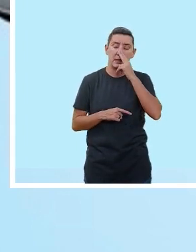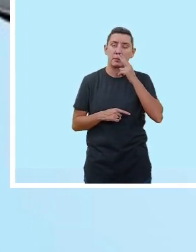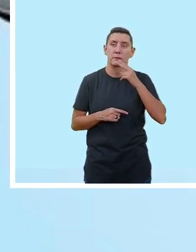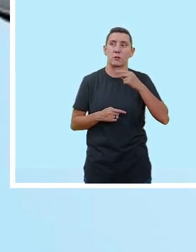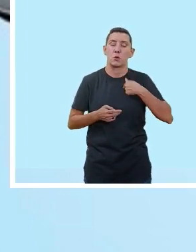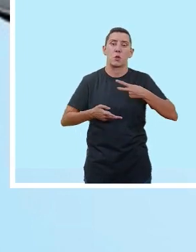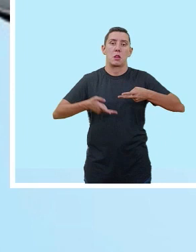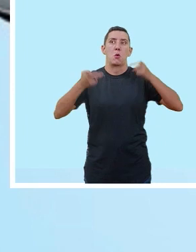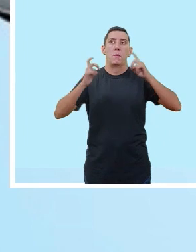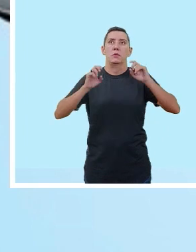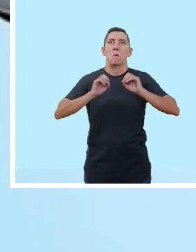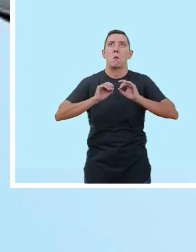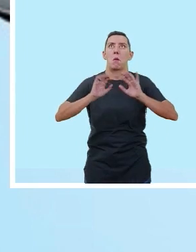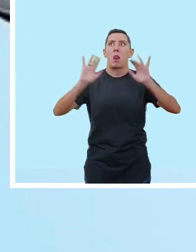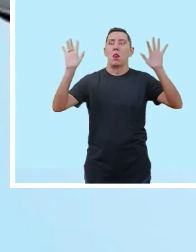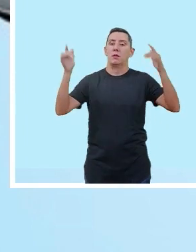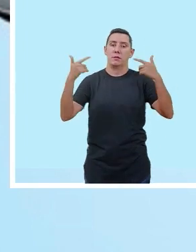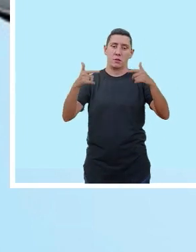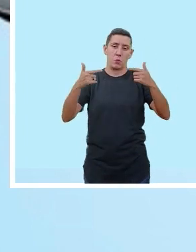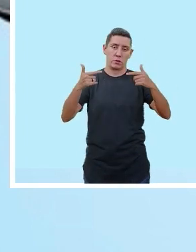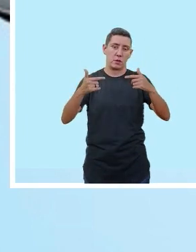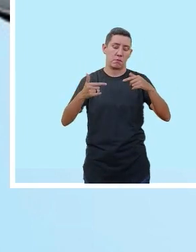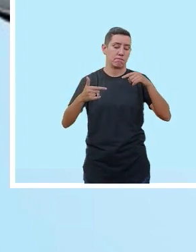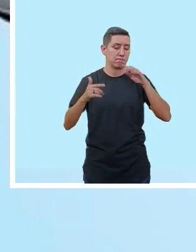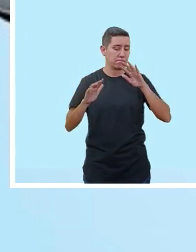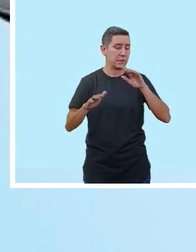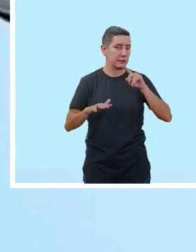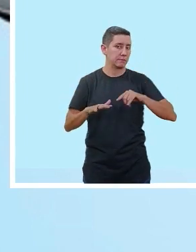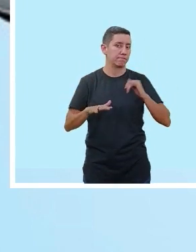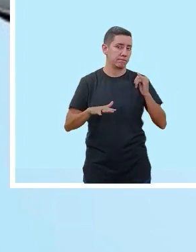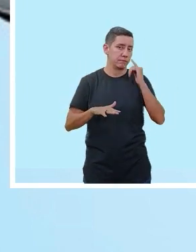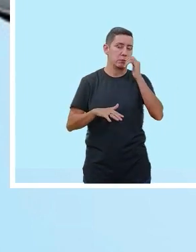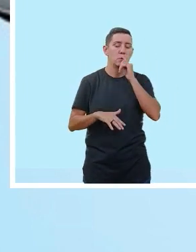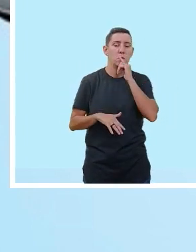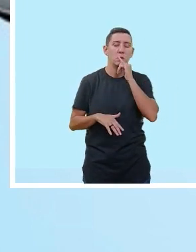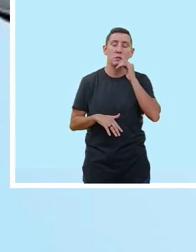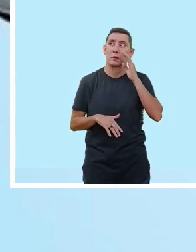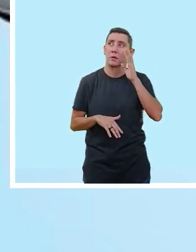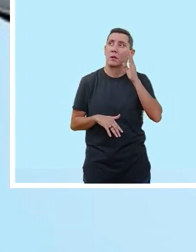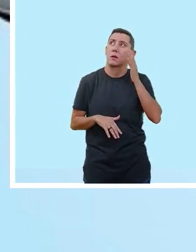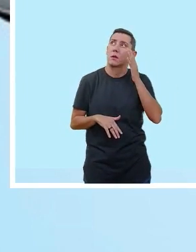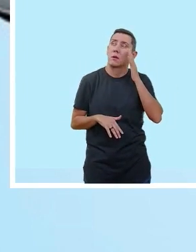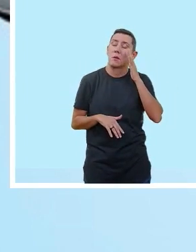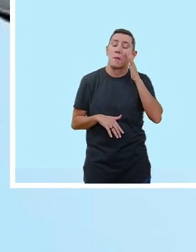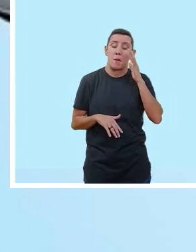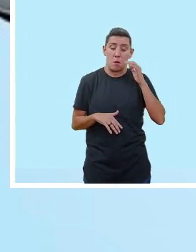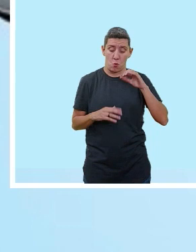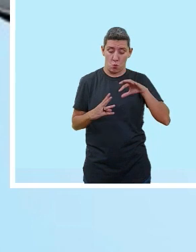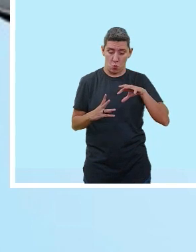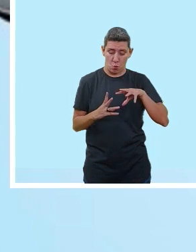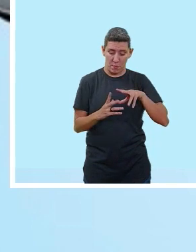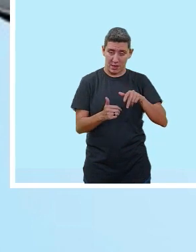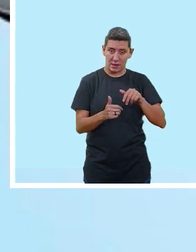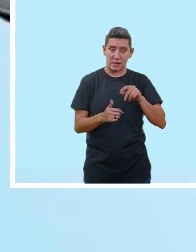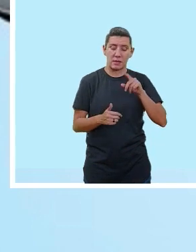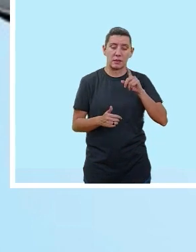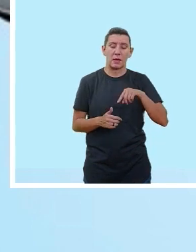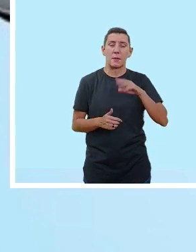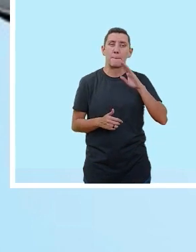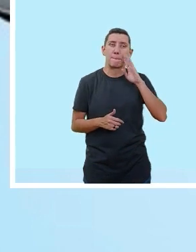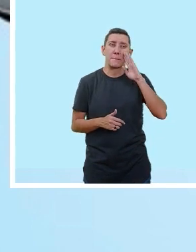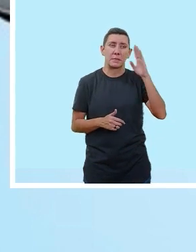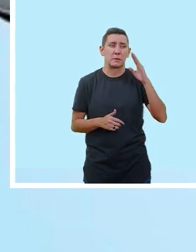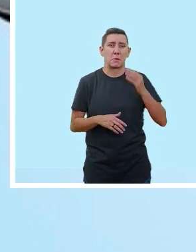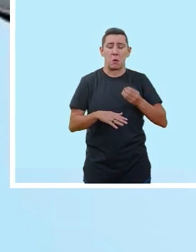importante. Então, um dos principais geradores de emissão na atmosfera é a geração